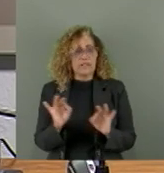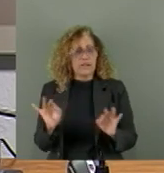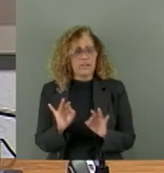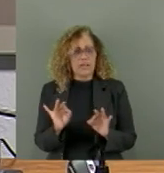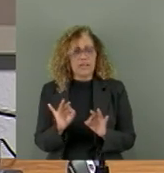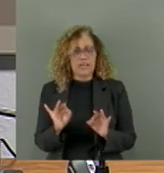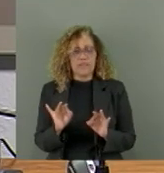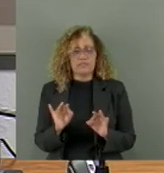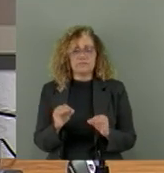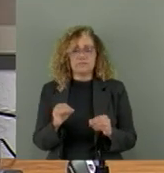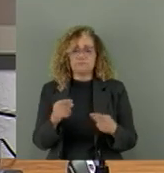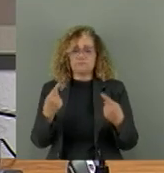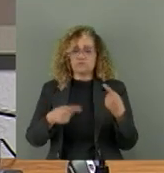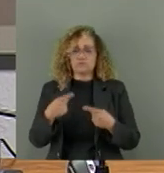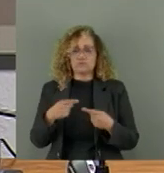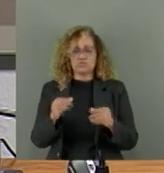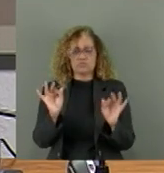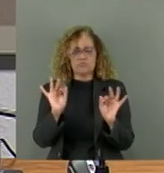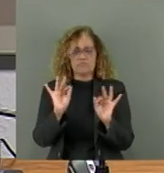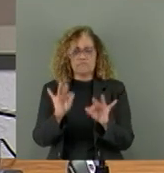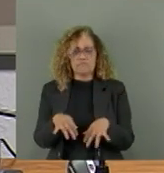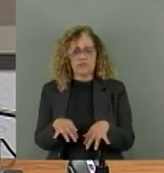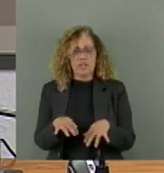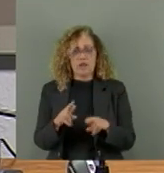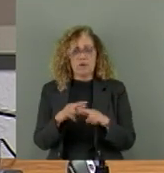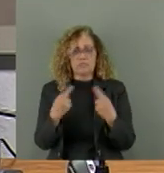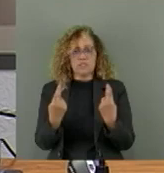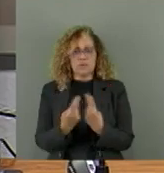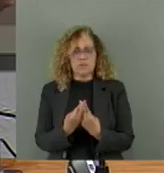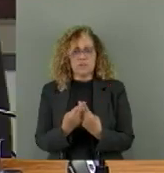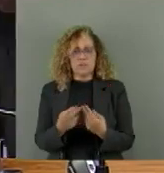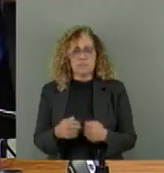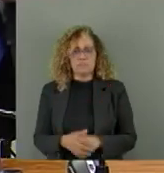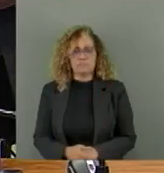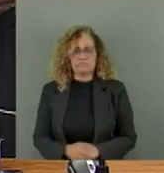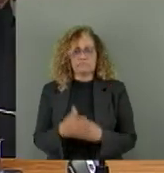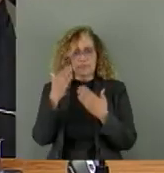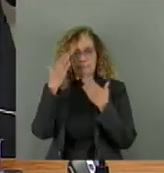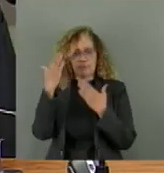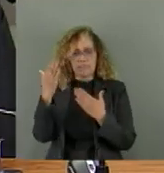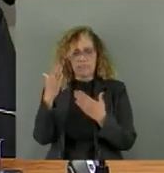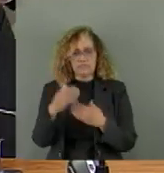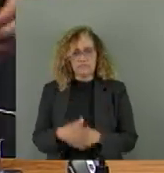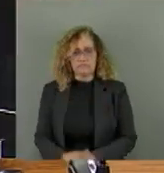mais havendo a tratar, declaro encerrada a presente reunião. Obrigado.